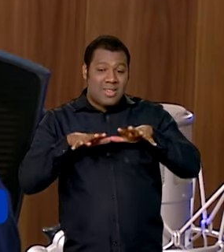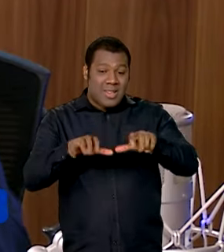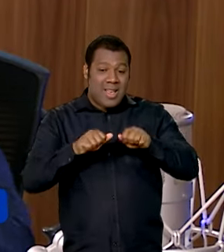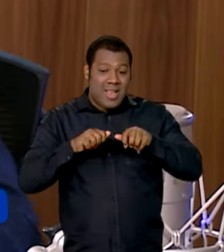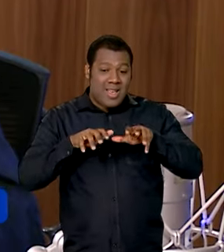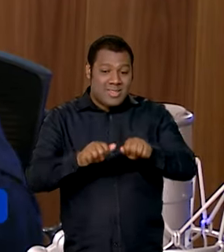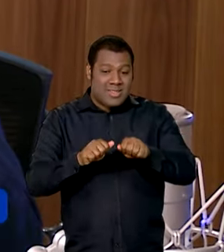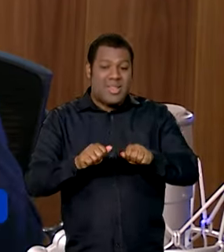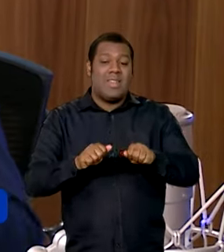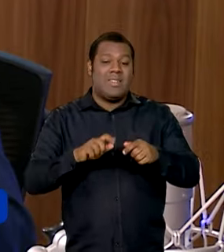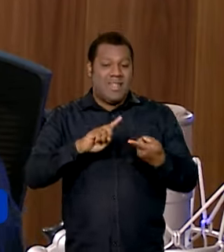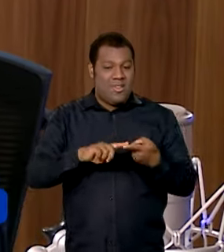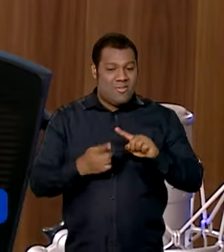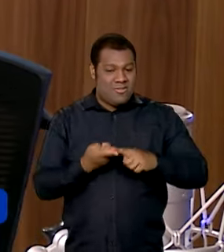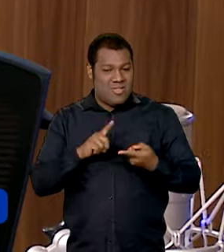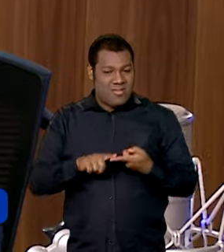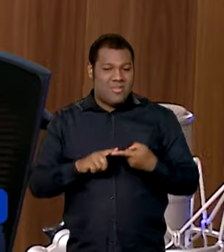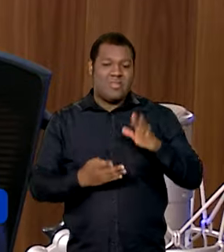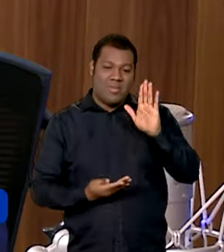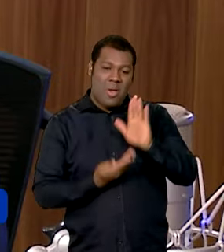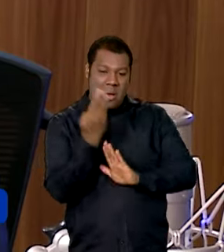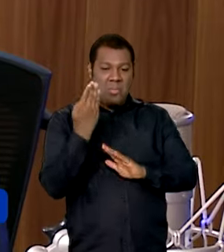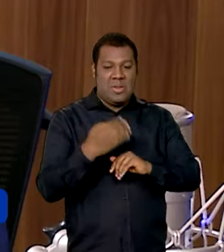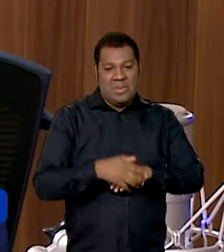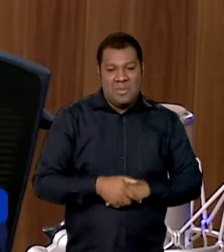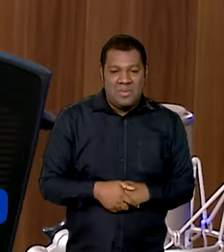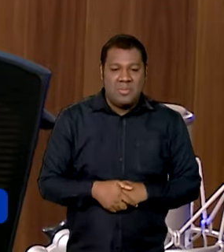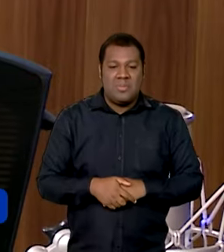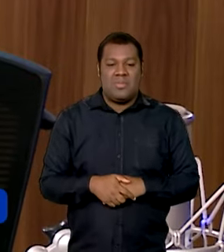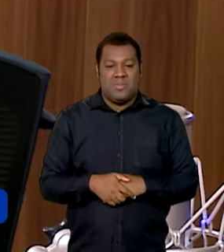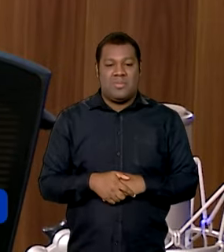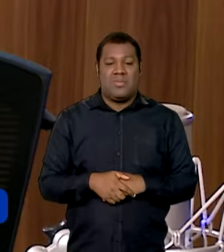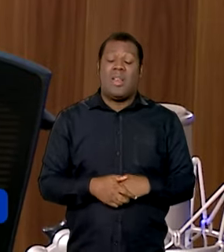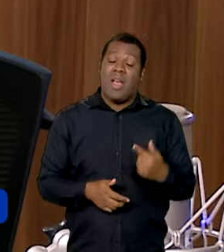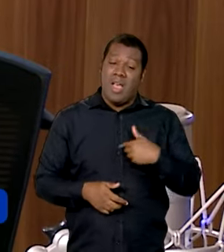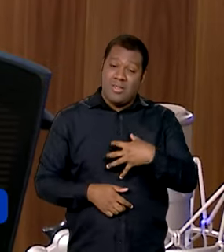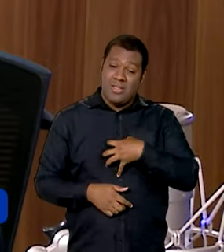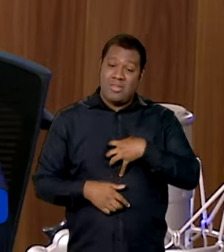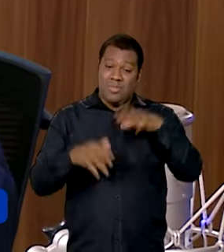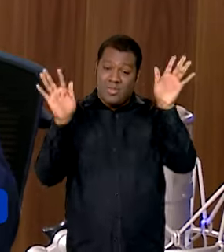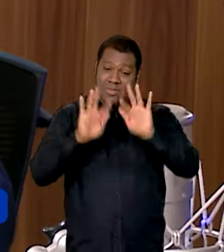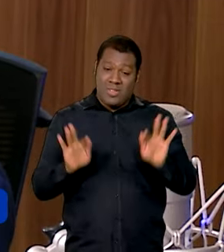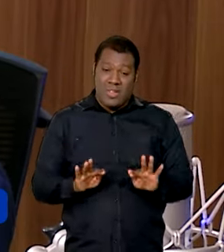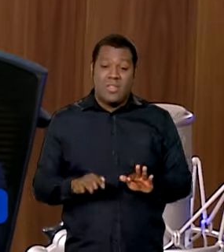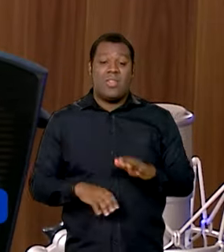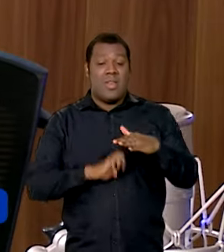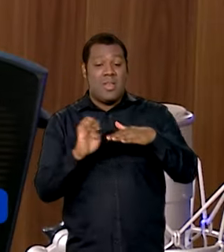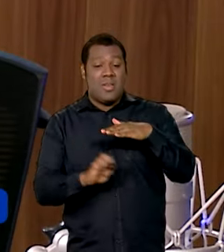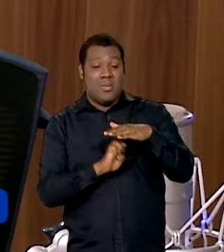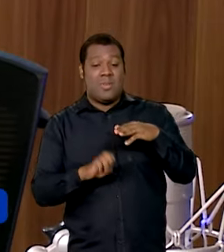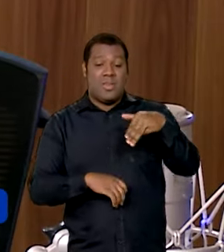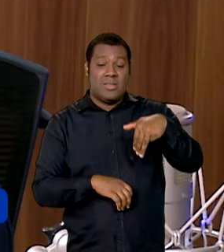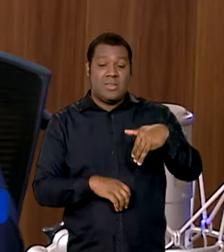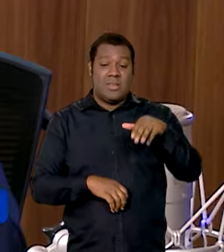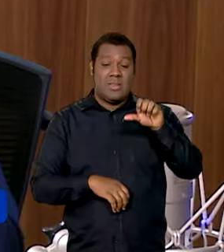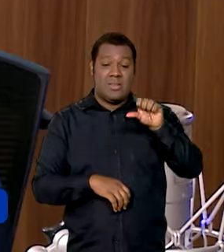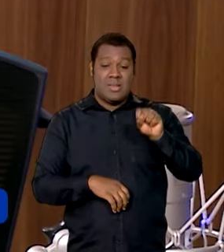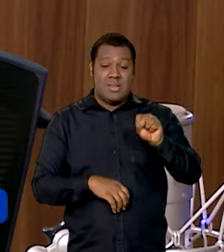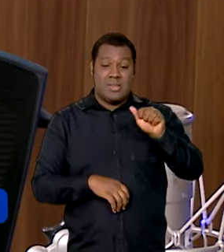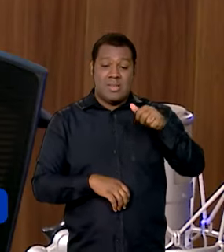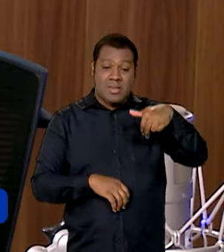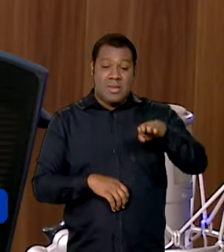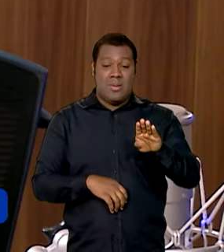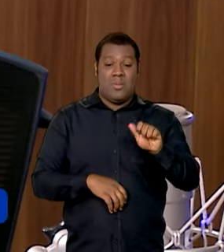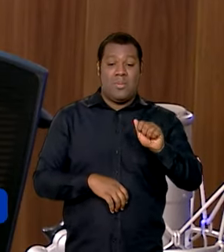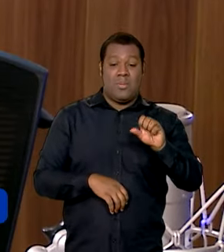bai dispute mercado inclusive com a sambazon aí eu fico feliz porque a sambazon vai tá gerando muito emprego e Vendendo muito